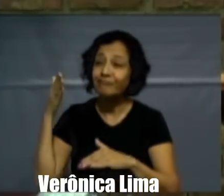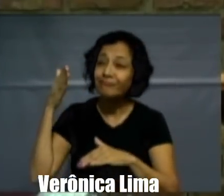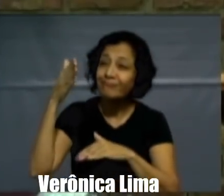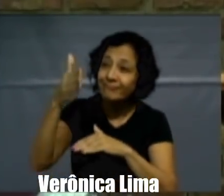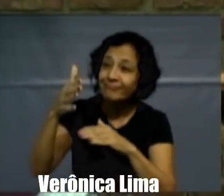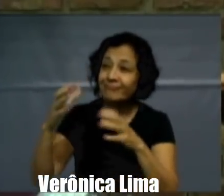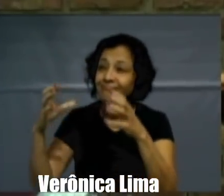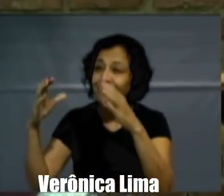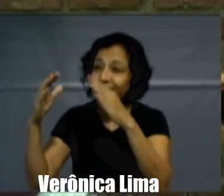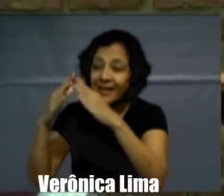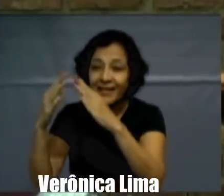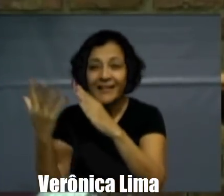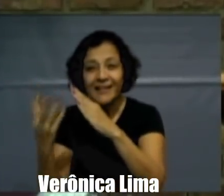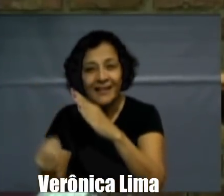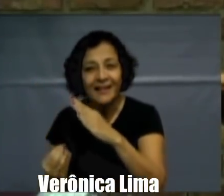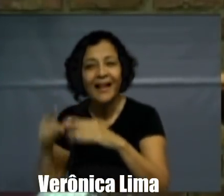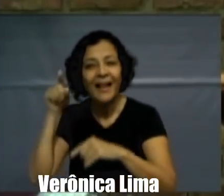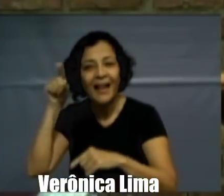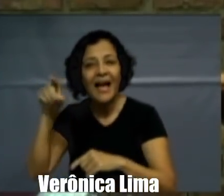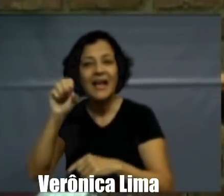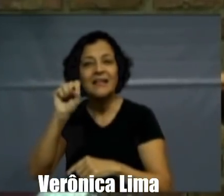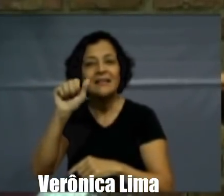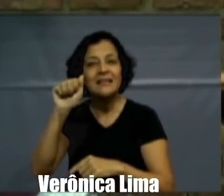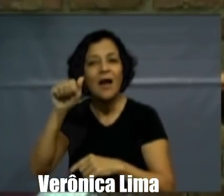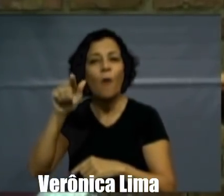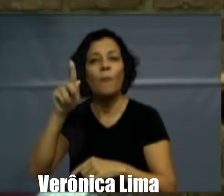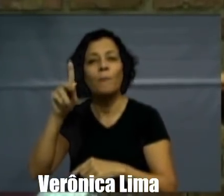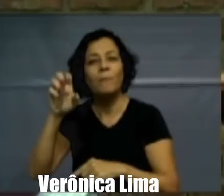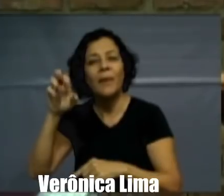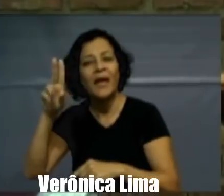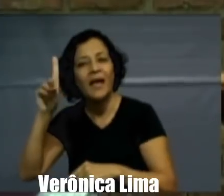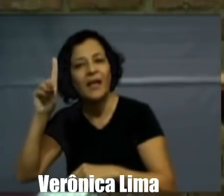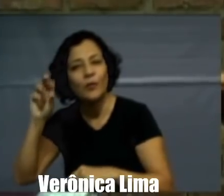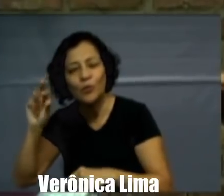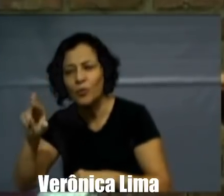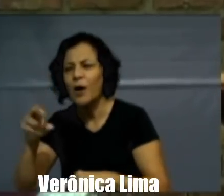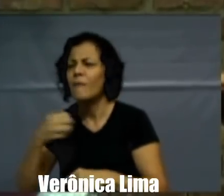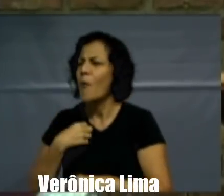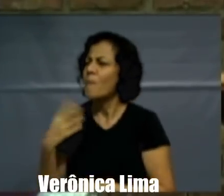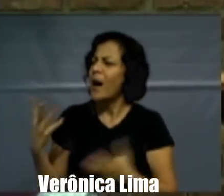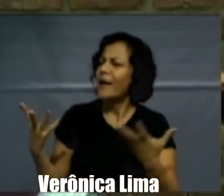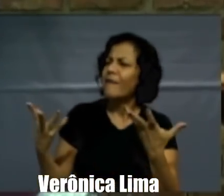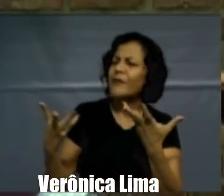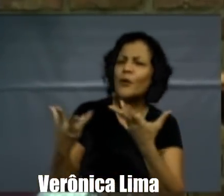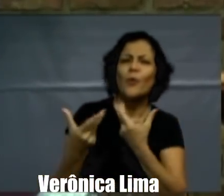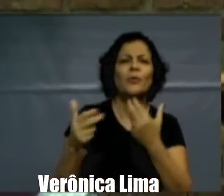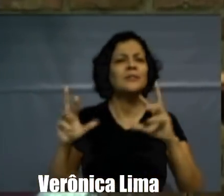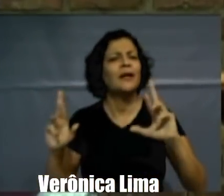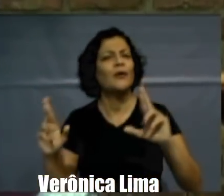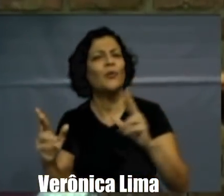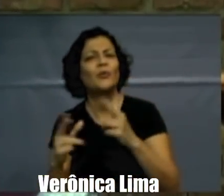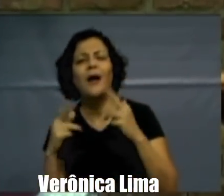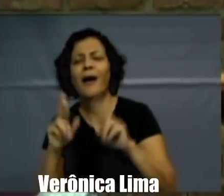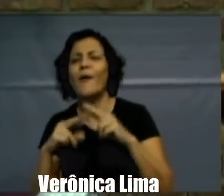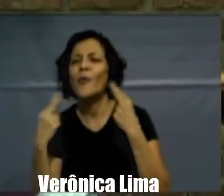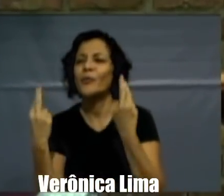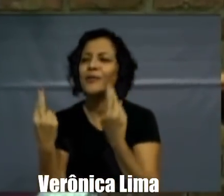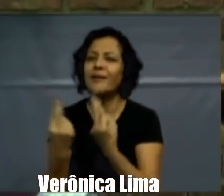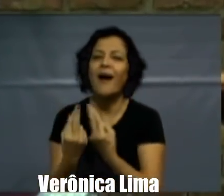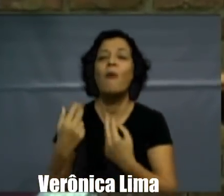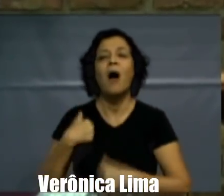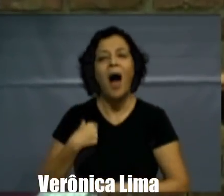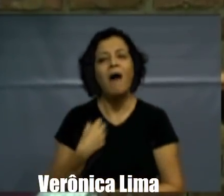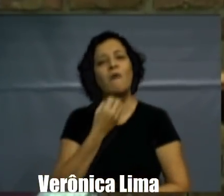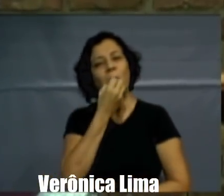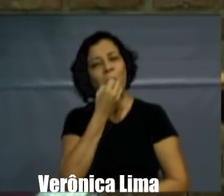lá dentro de São Pedro, acolhedor. Foi tão gratificante, foi tão maravilhoso, foi tão bom, valeu a pena levantar cedo,